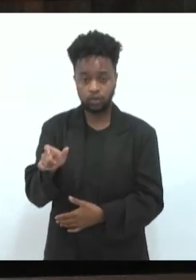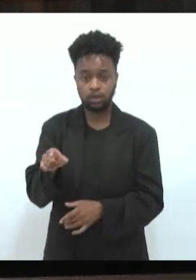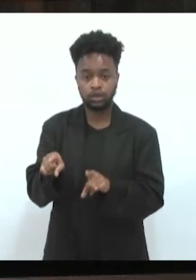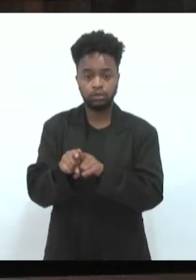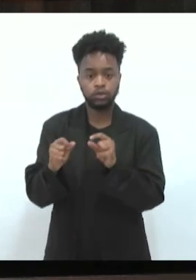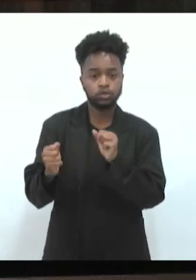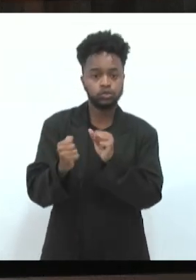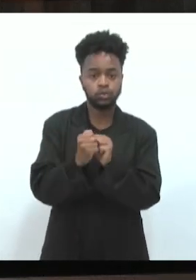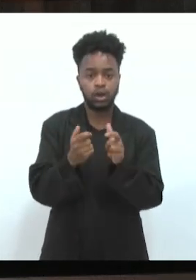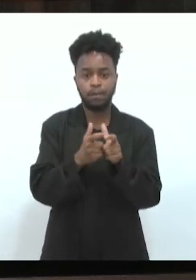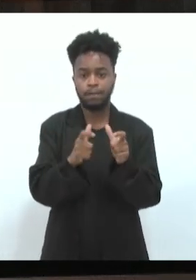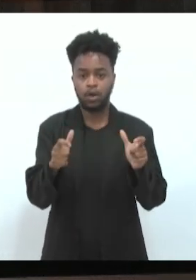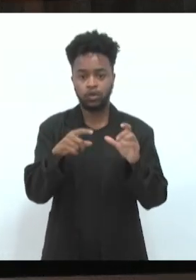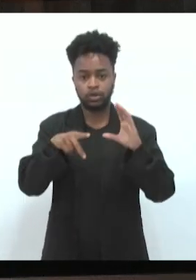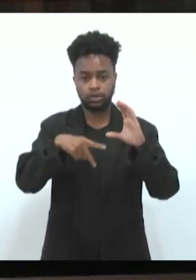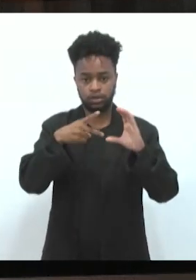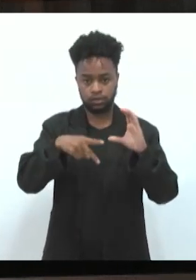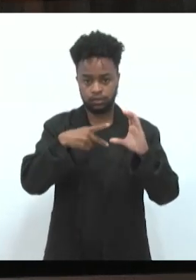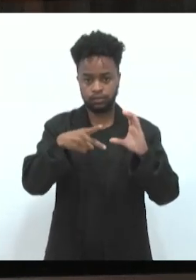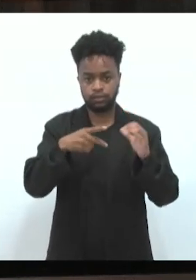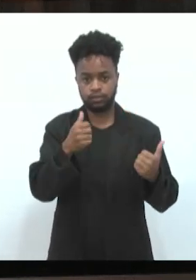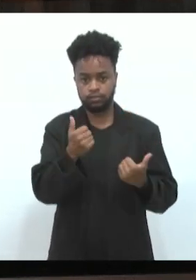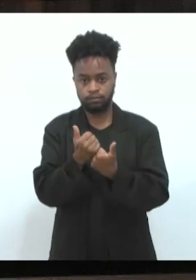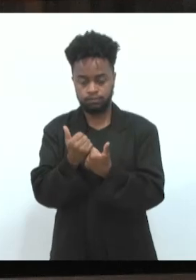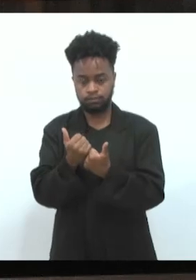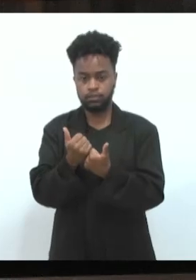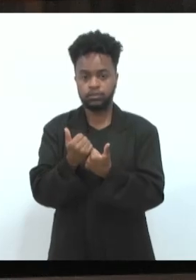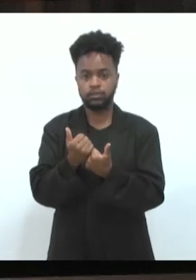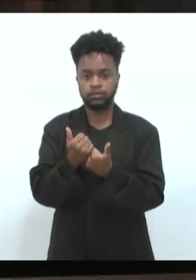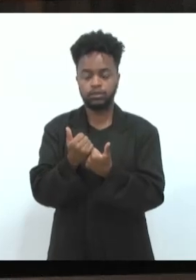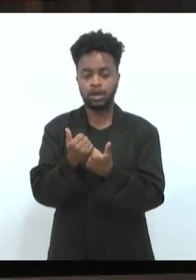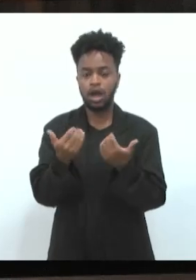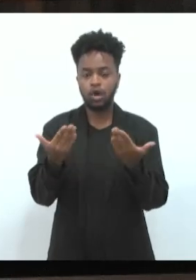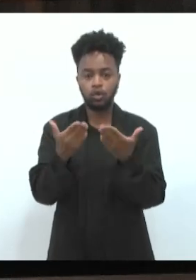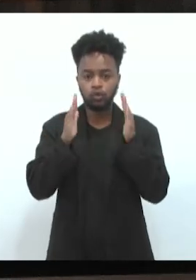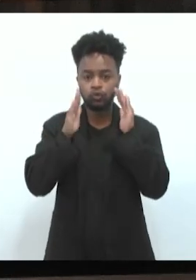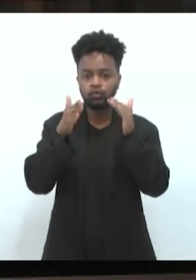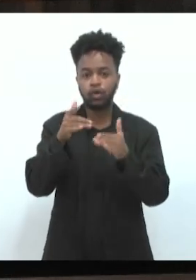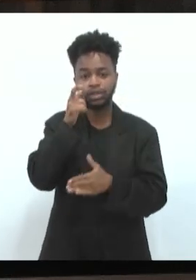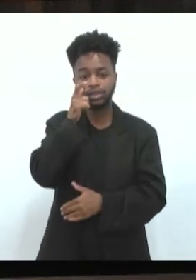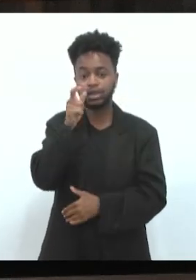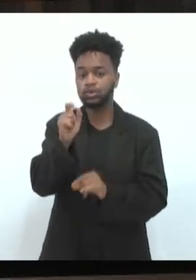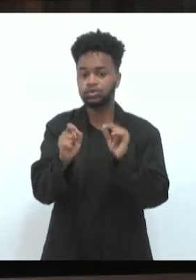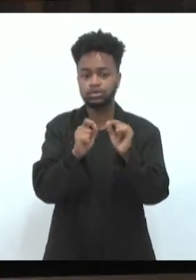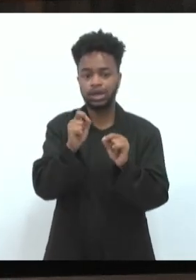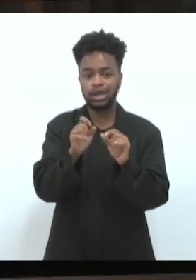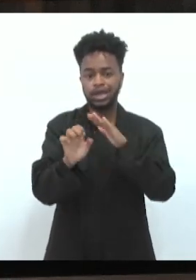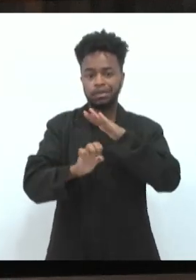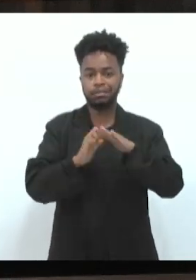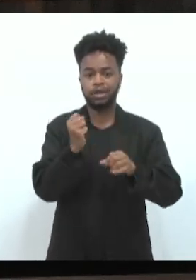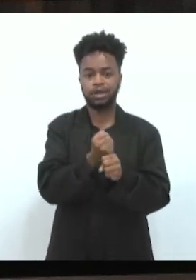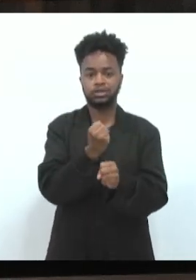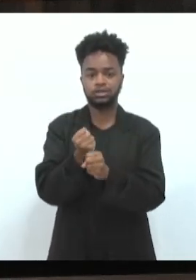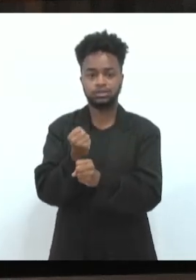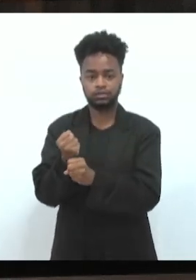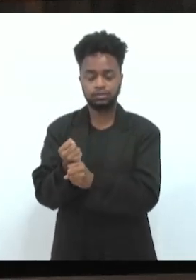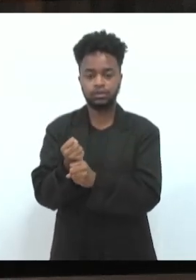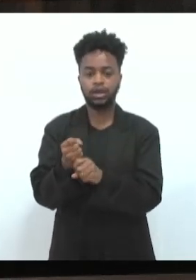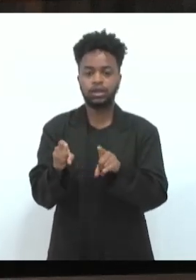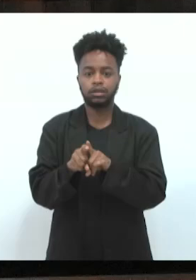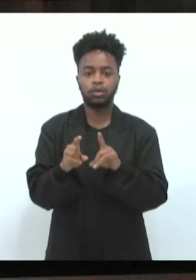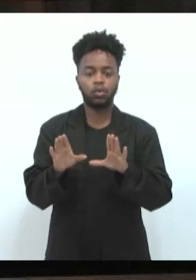sua maioria na Câmara Municipal, tem atendido aos interesses das grandes construtoras, da